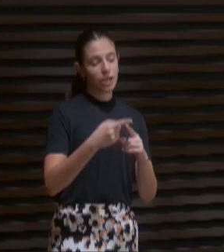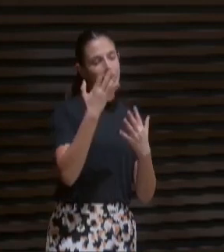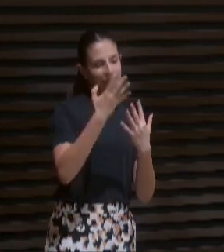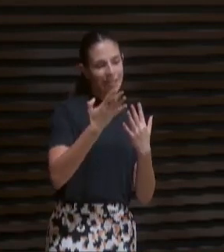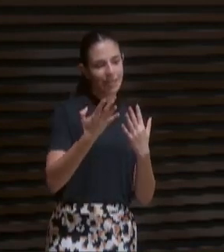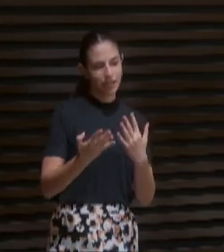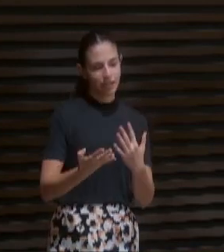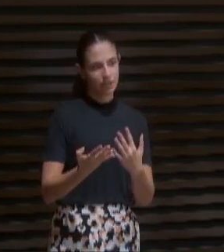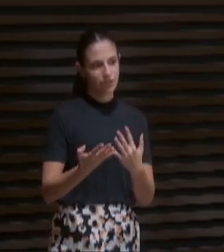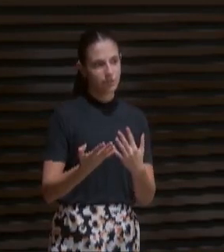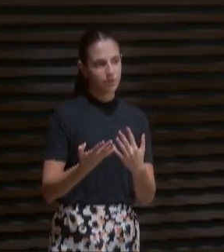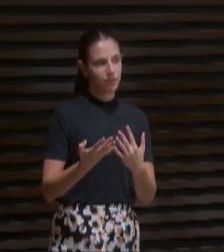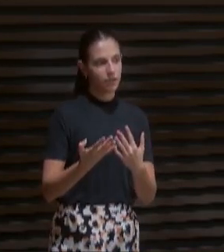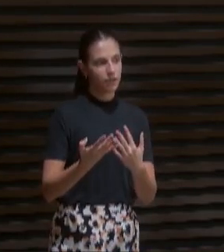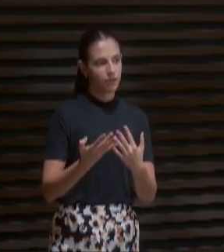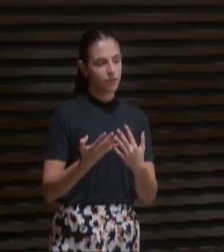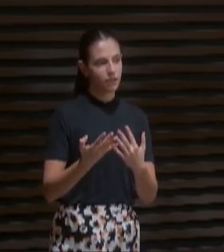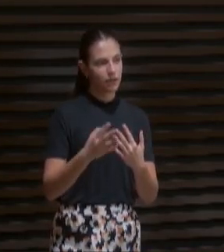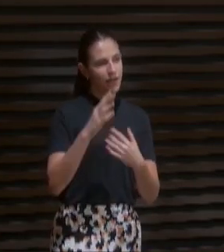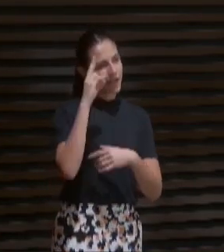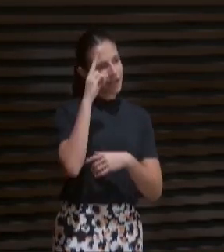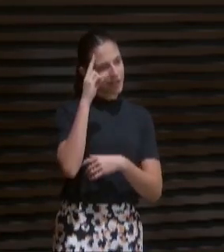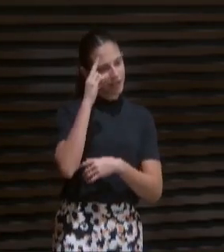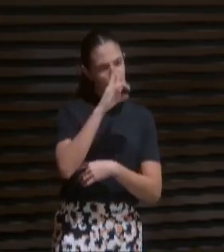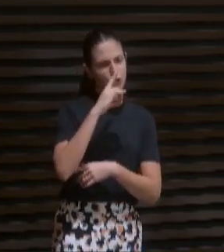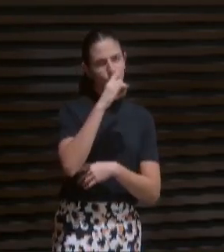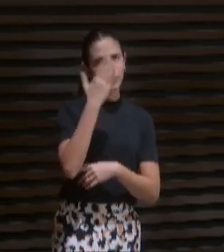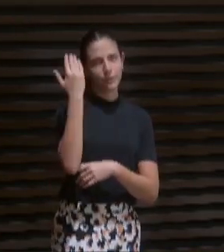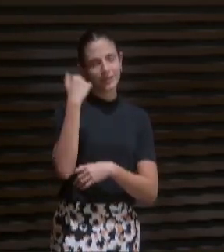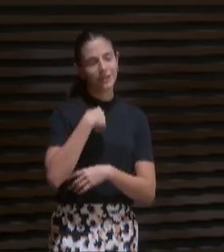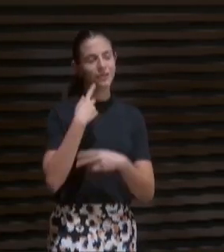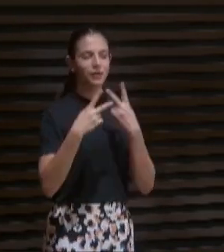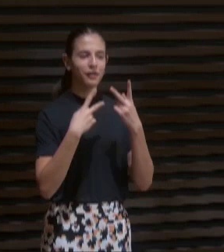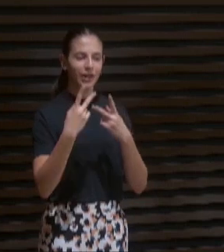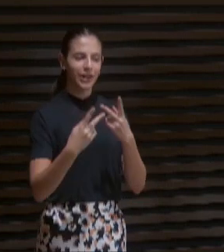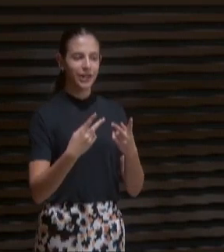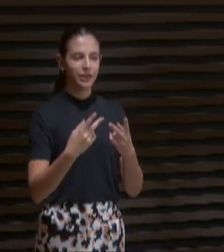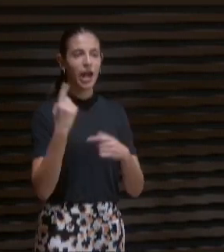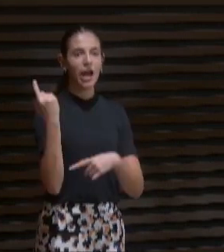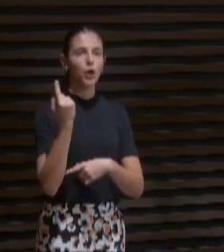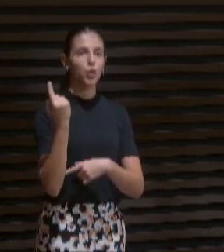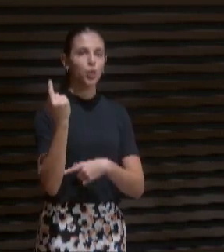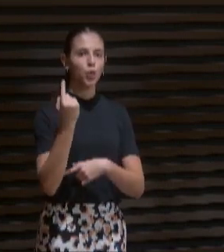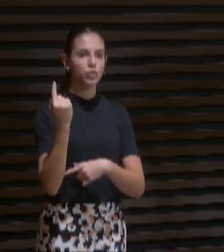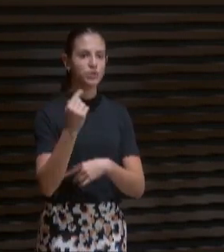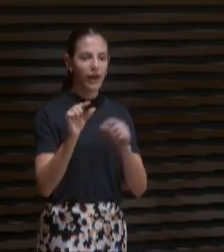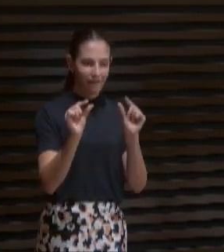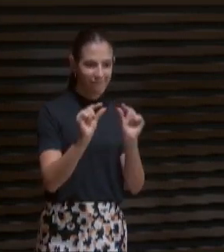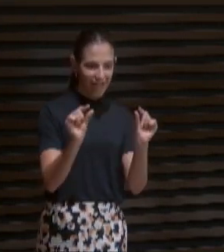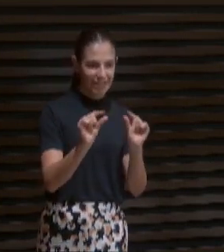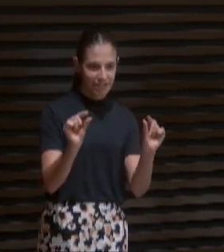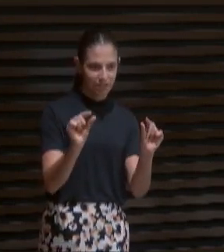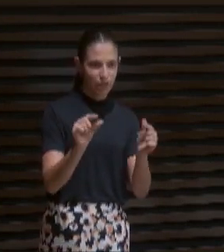estes, lembra-se que domingo passado eu falei que a última frase